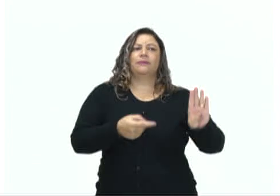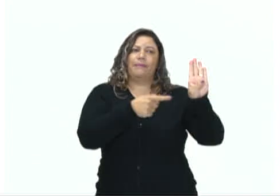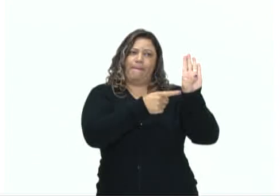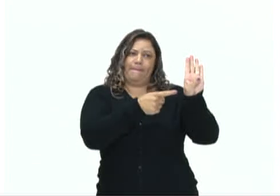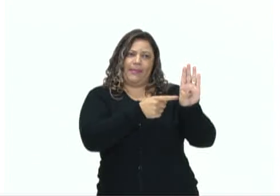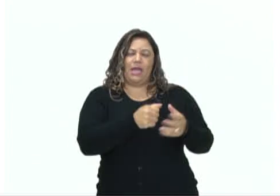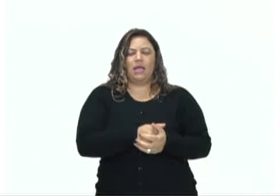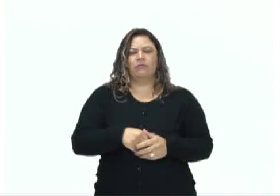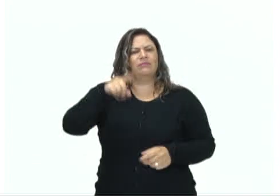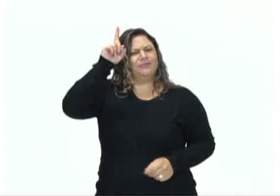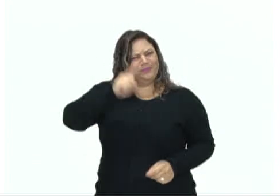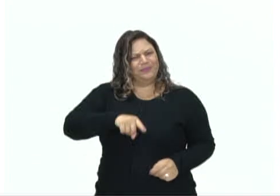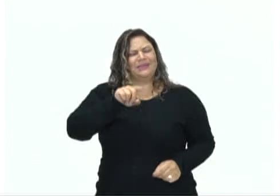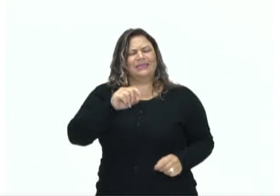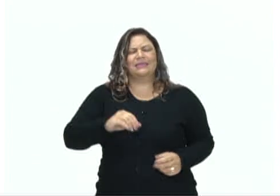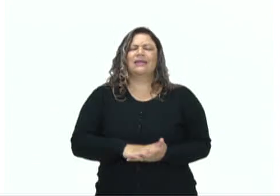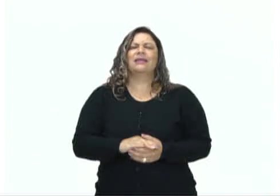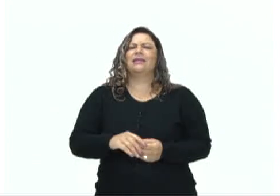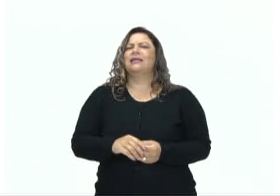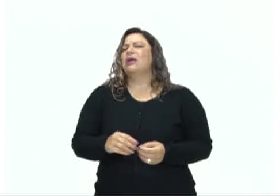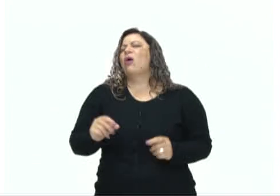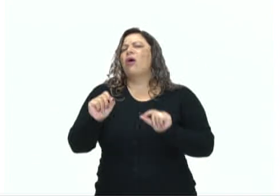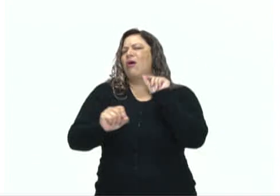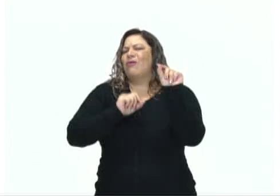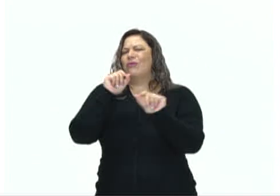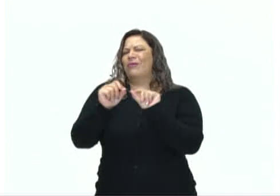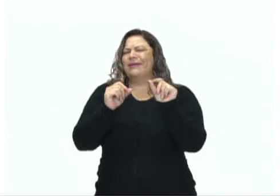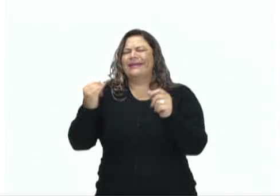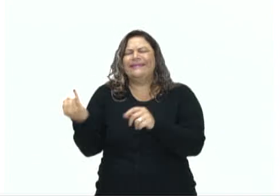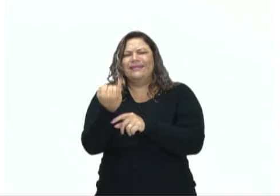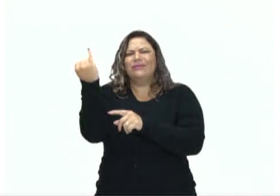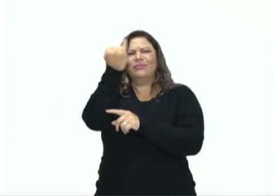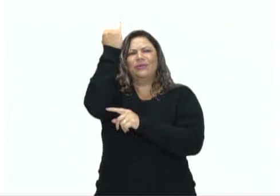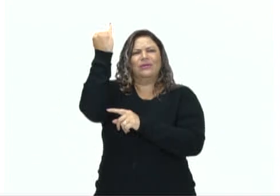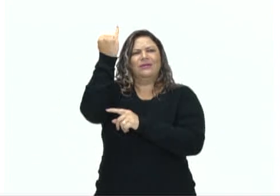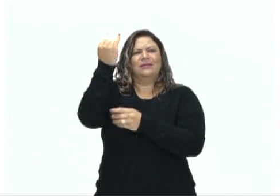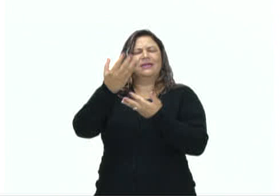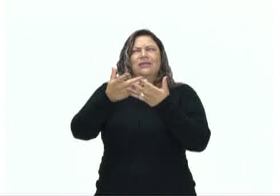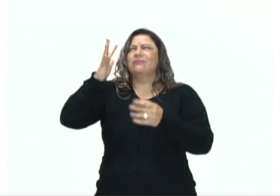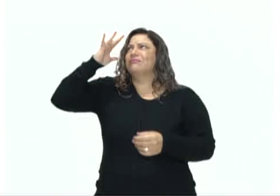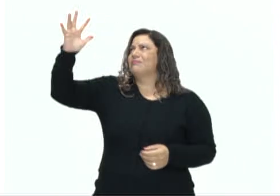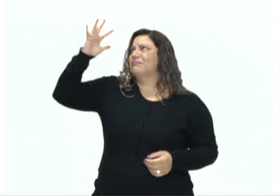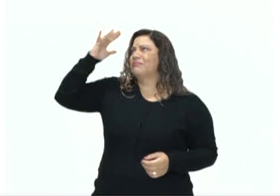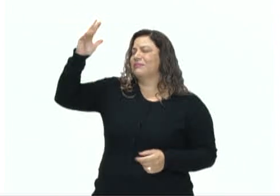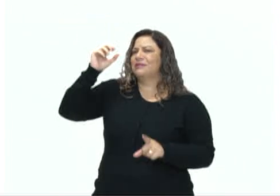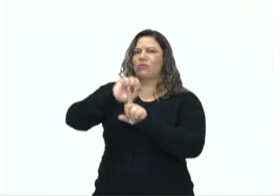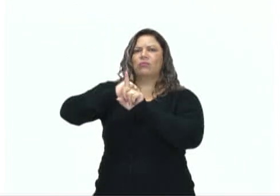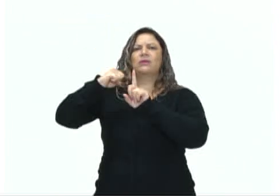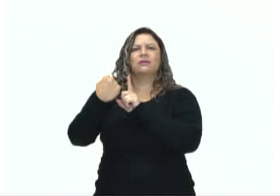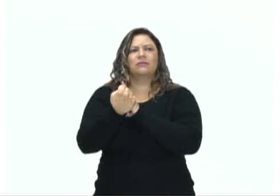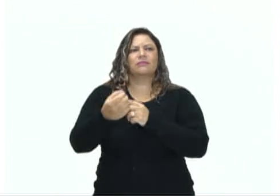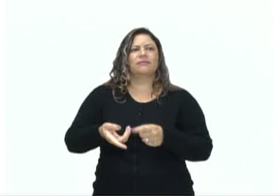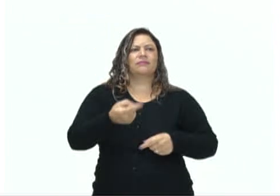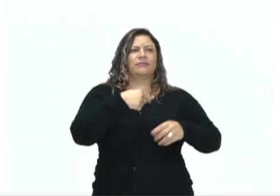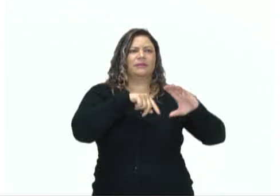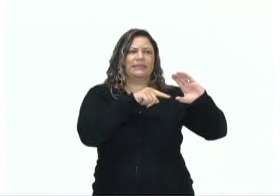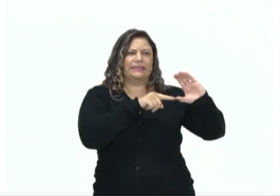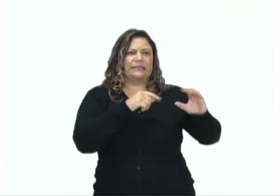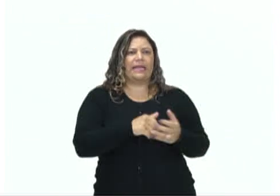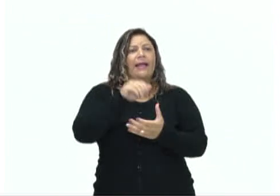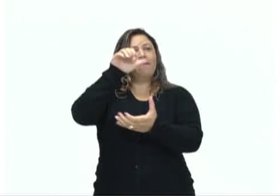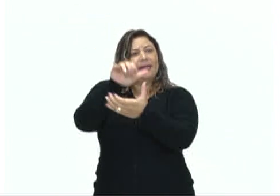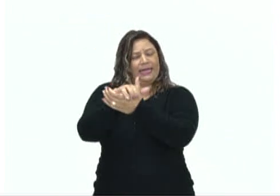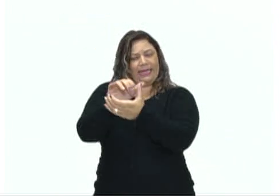gesto representou uma riquíssima oportunidade de trazer a reflexão para a sociedade. Letra C. Para o